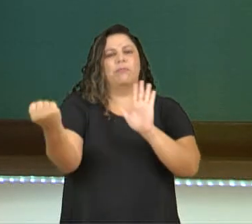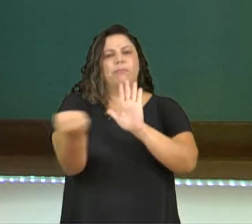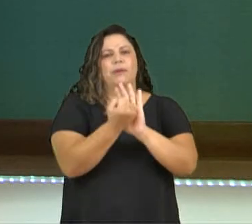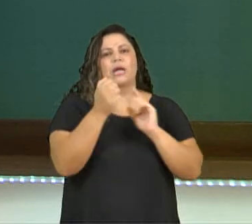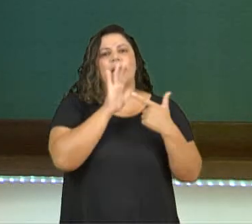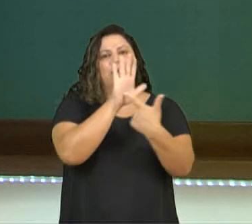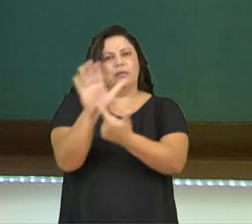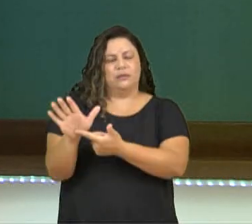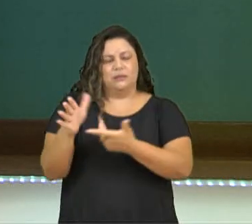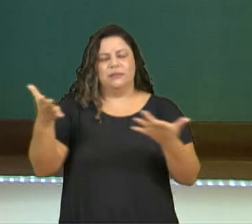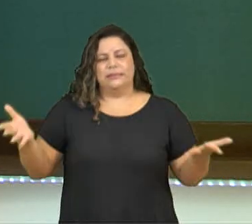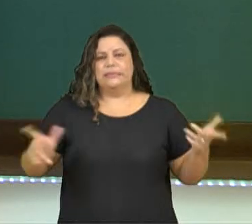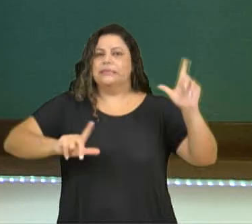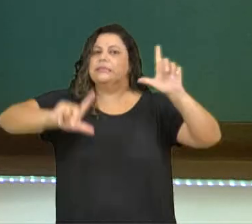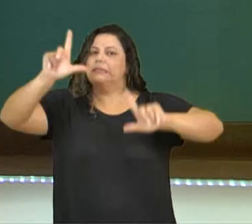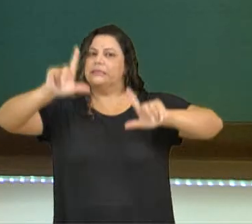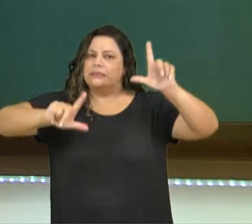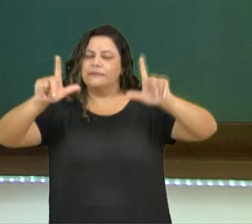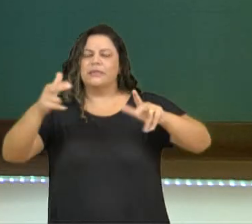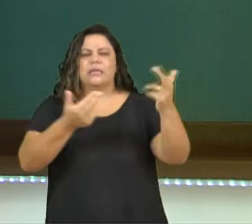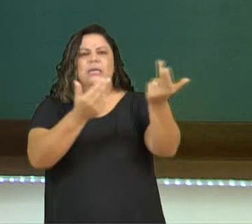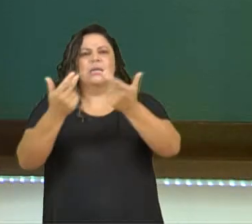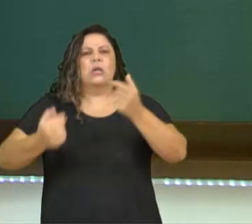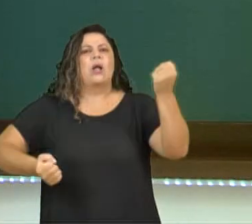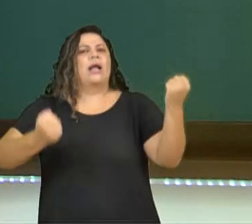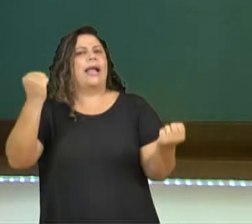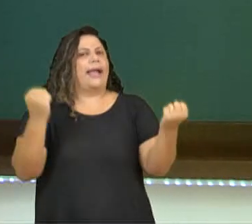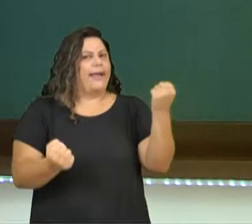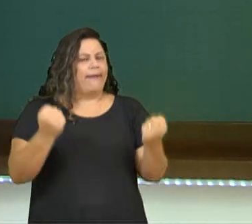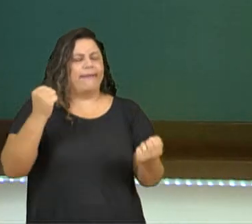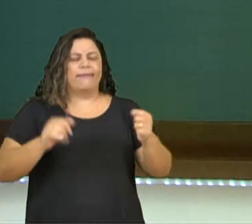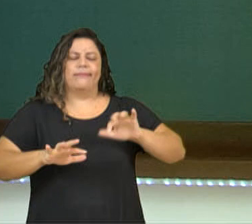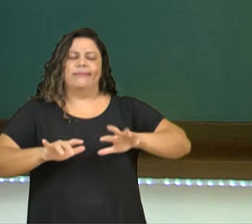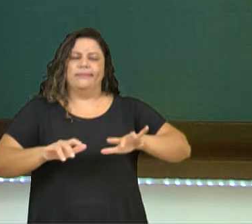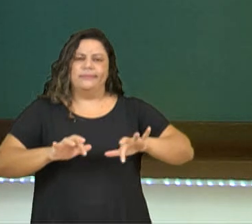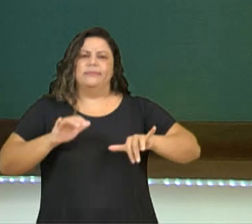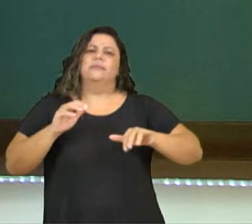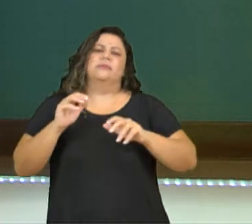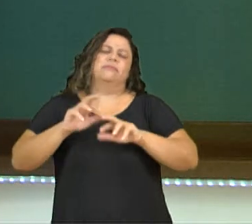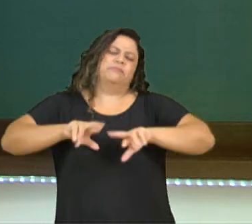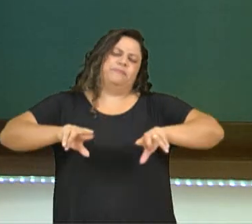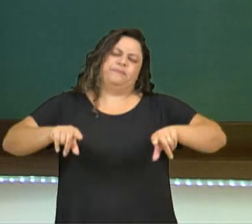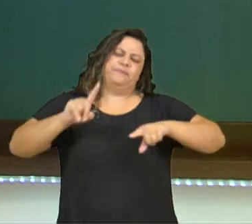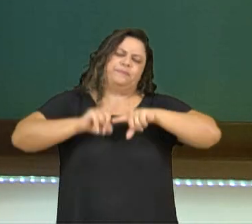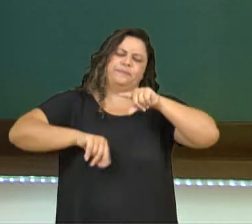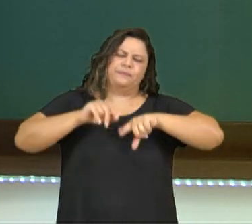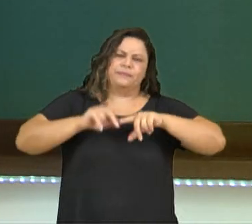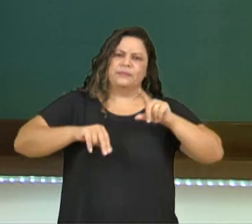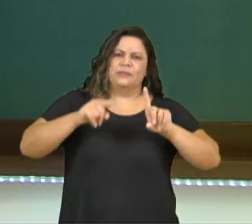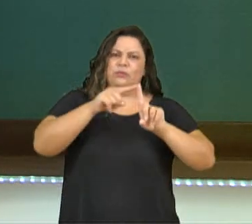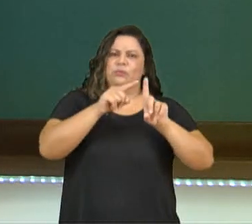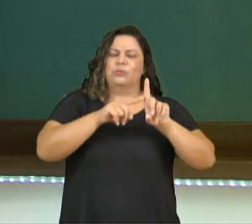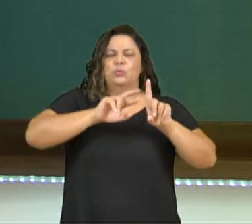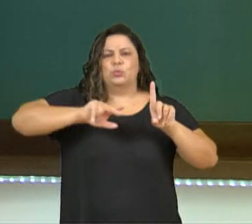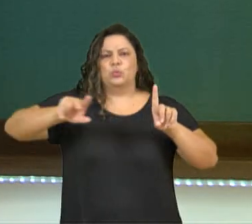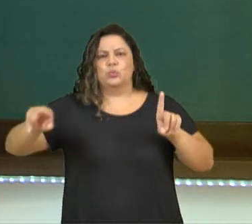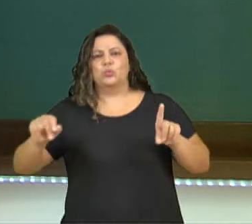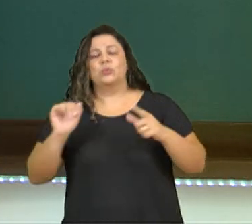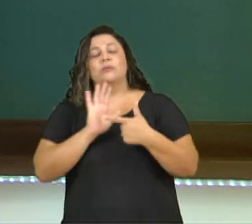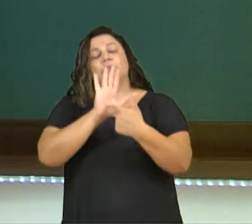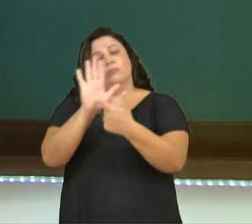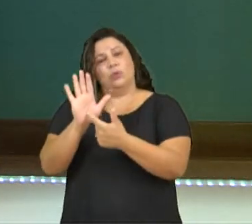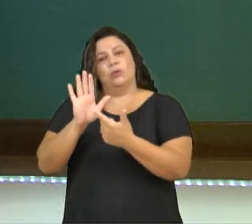aparecendo ali. O mesmo vale para automóveis, para computadores ou para qualquer outro tipo de equipamento que apareça dentro dos